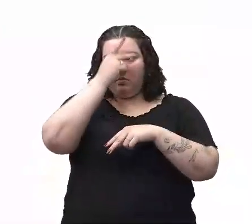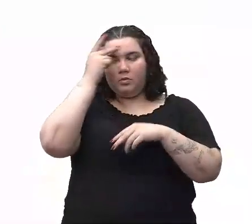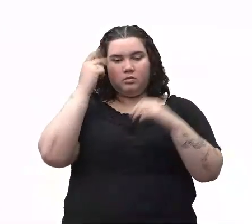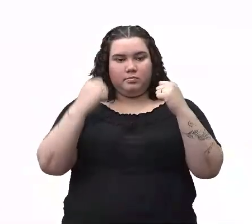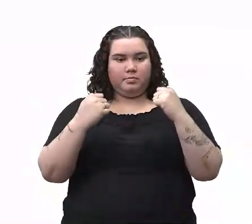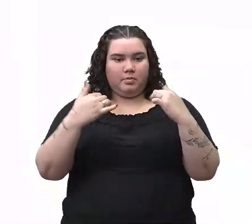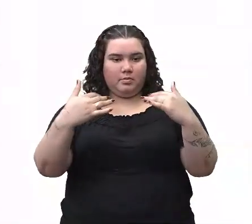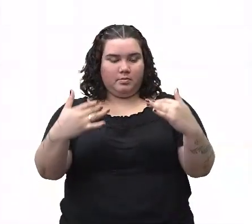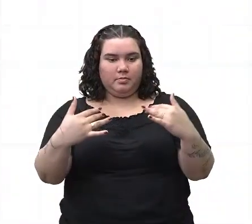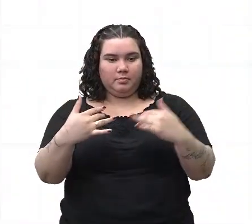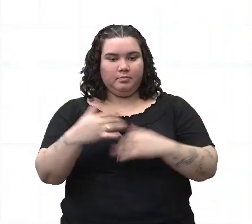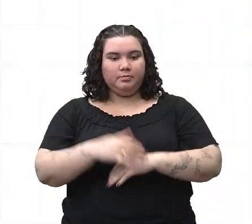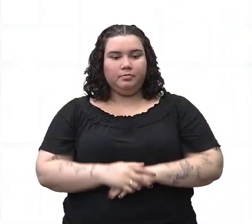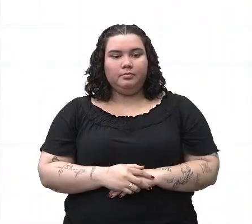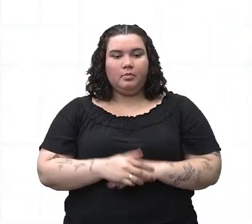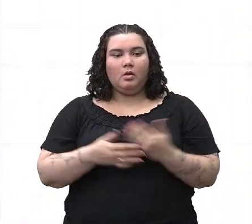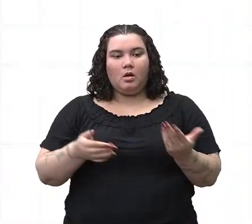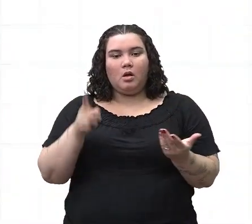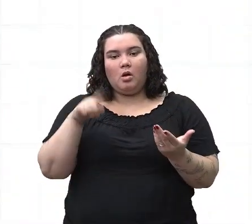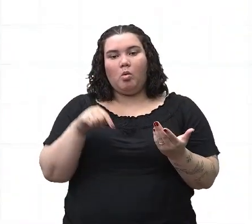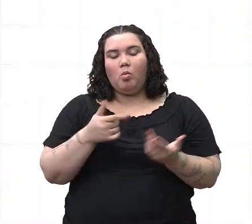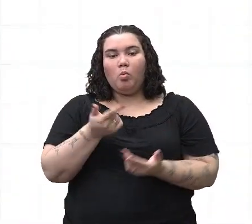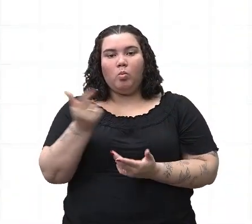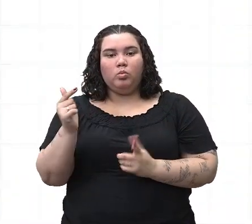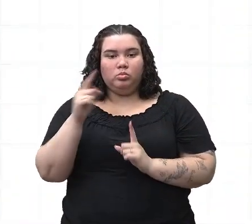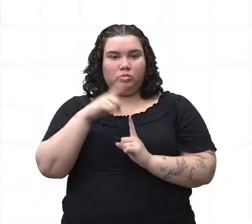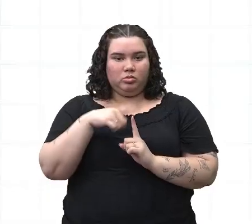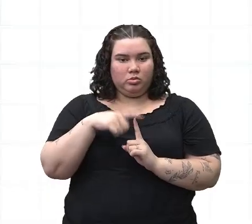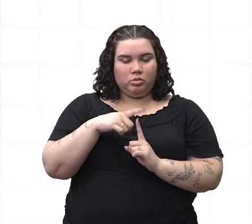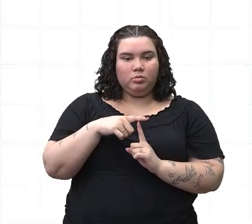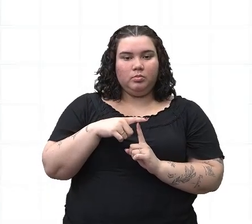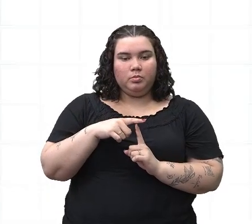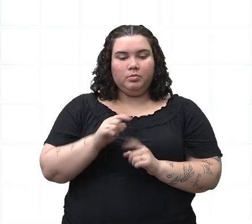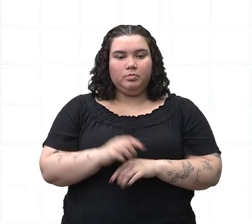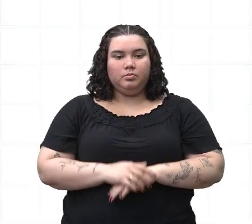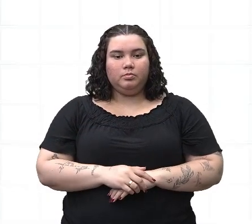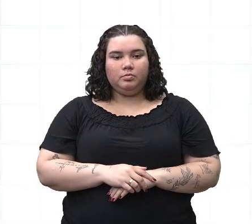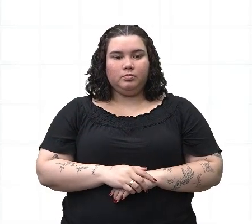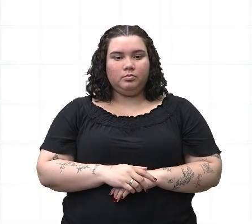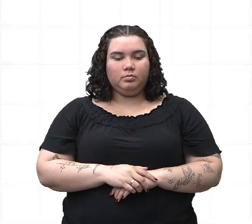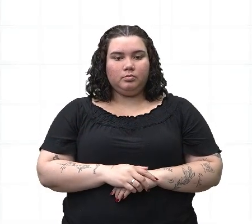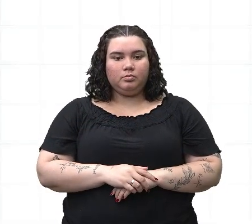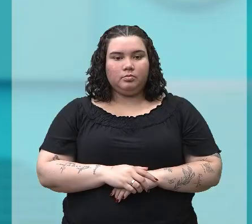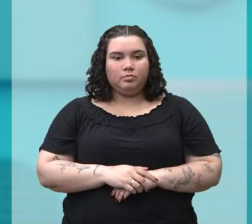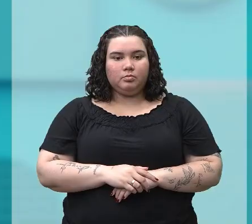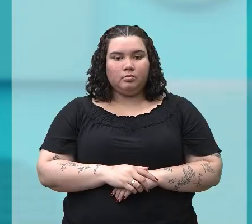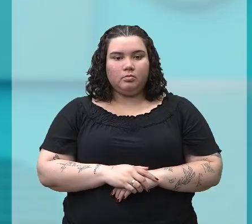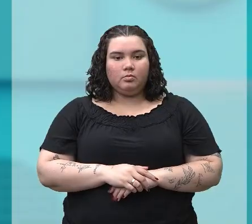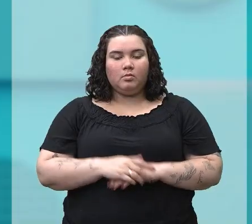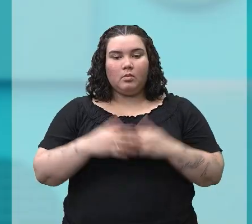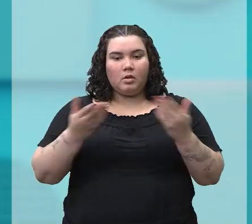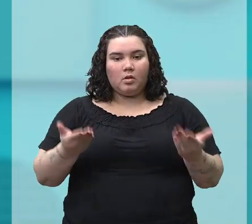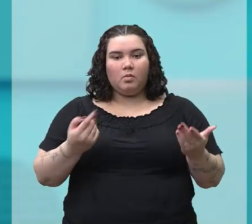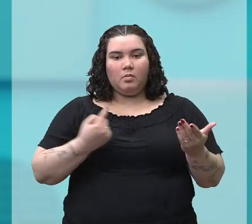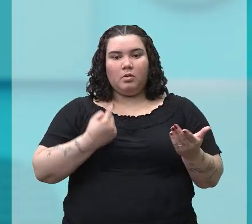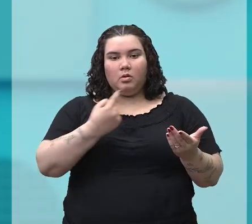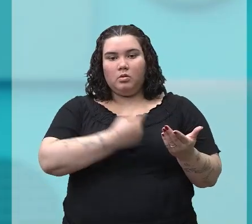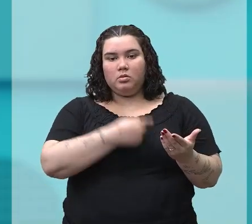da plateia. Então, essa é uma outra estrutura de teatro. Já só para a gente